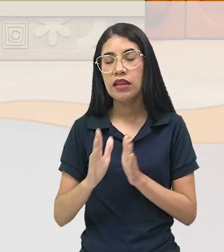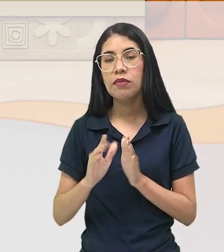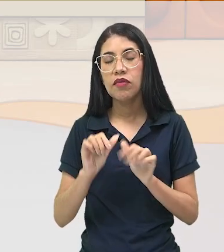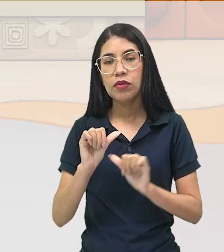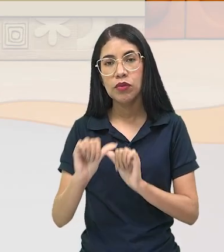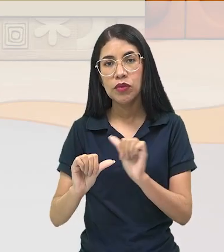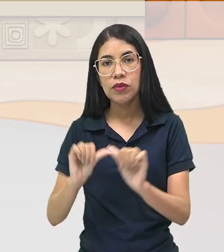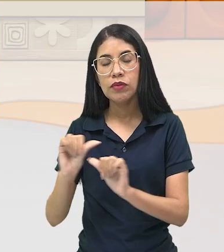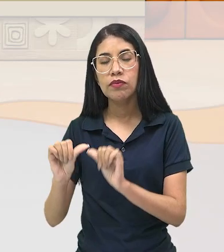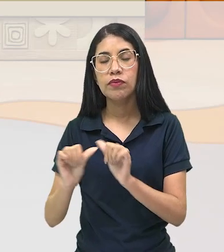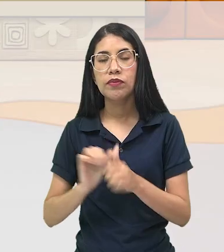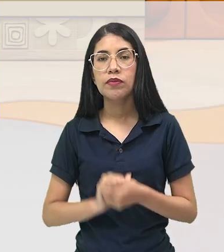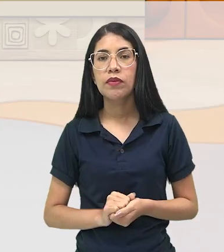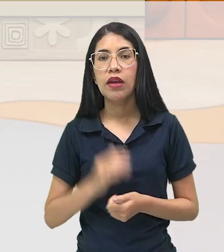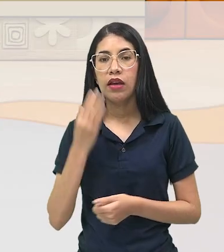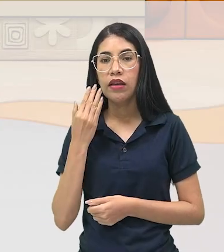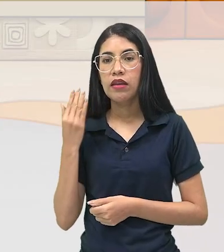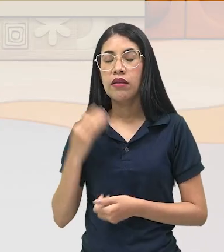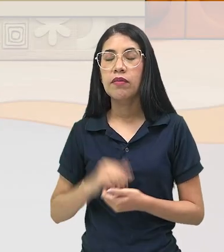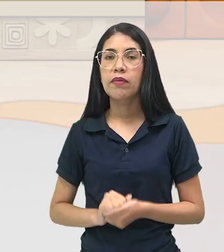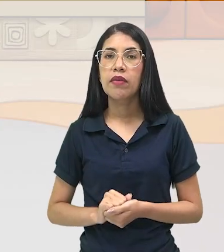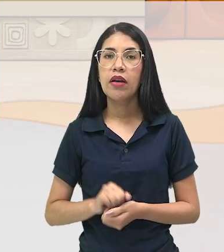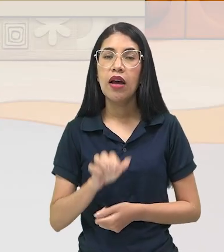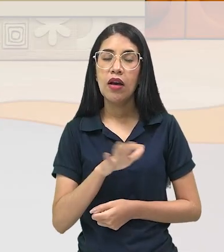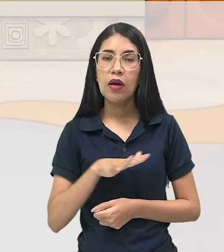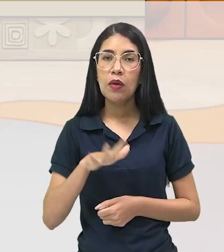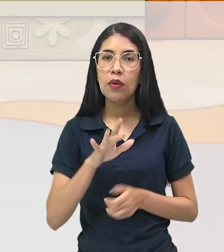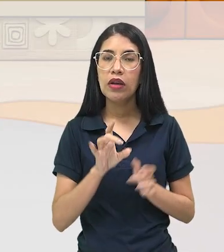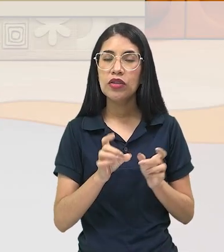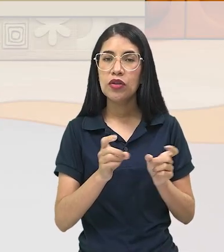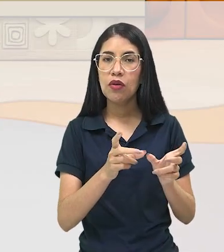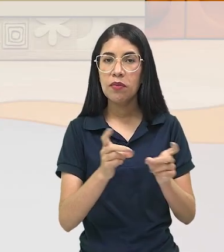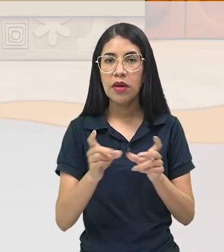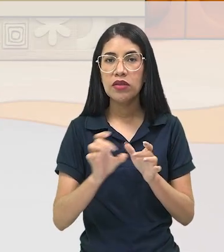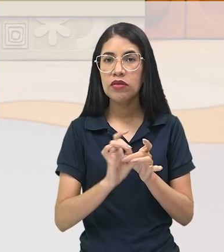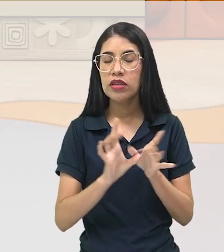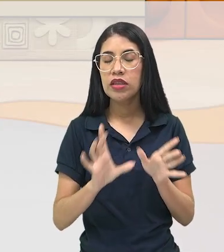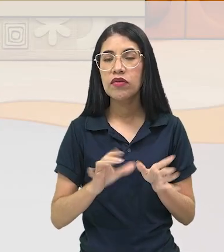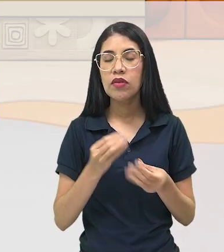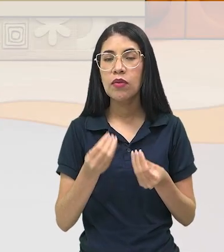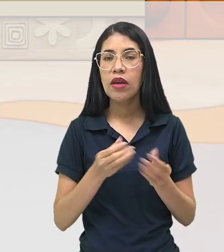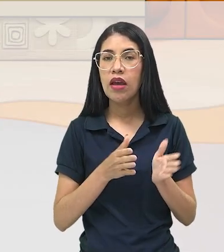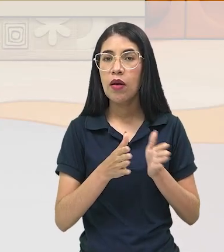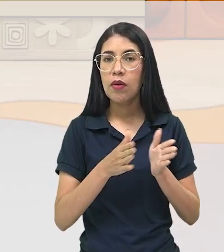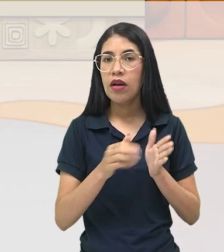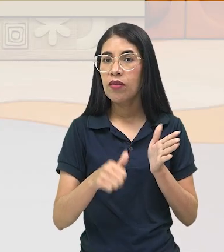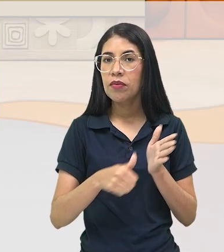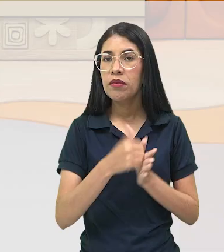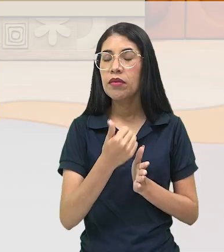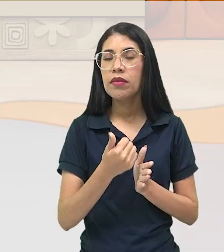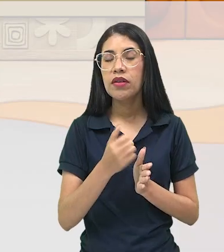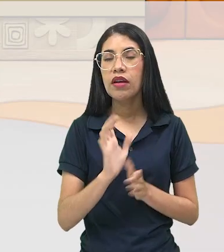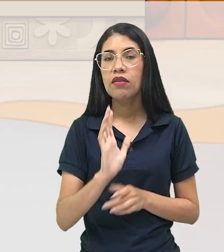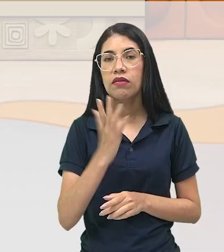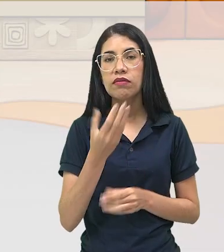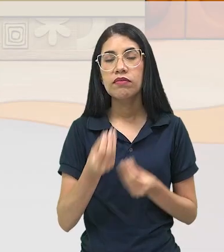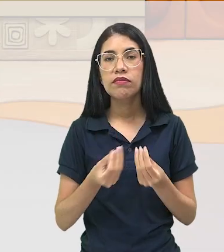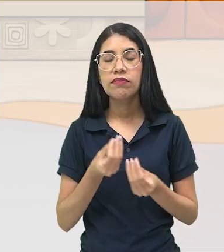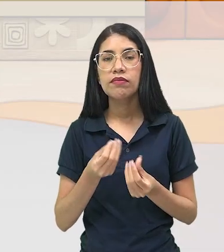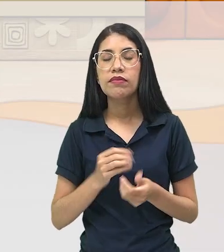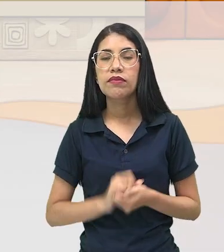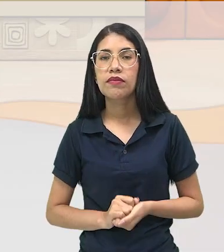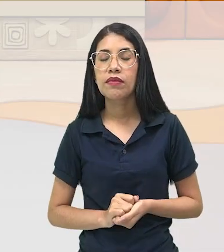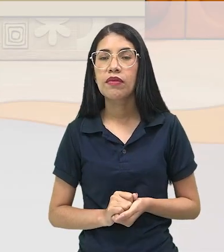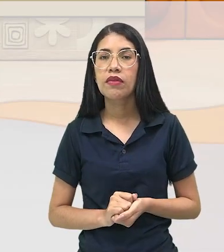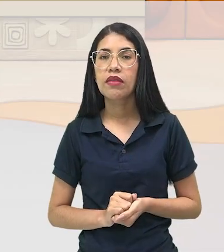mudando de nome, né? Nós temos aqui a zona de livre comércio, que seria ali a primeira etapa de integração dos blocos econômicos. Aí a